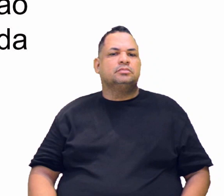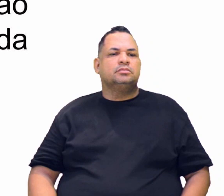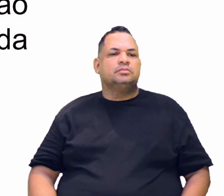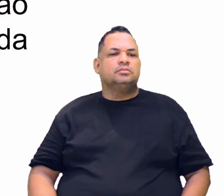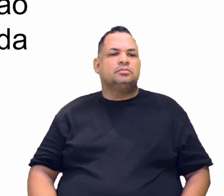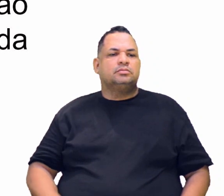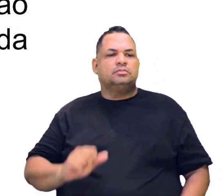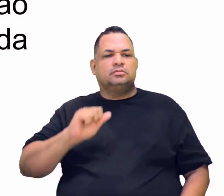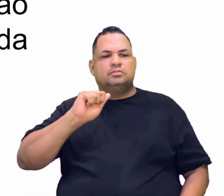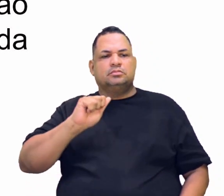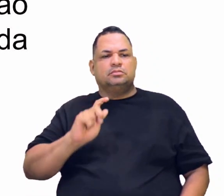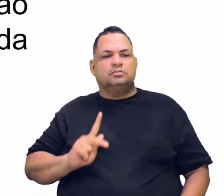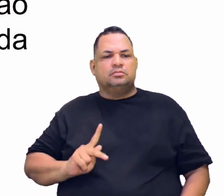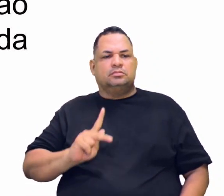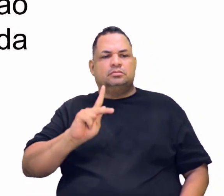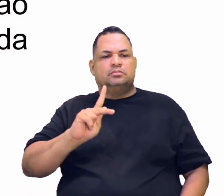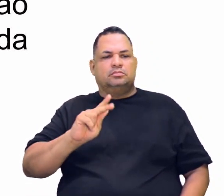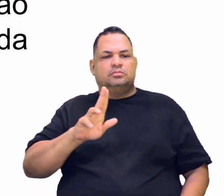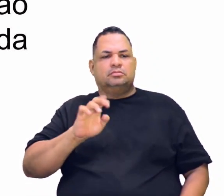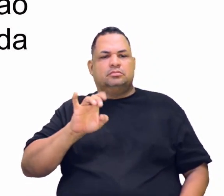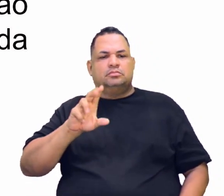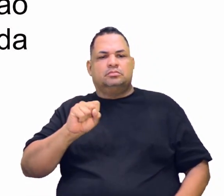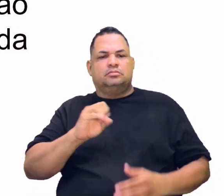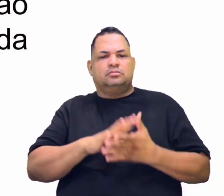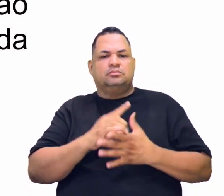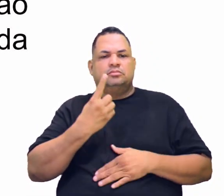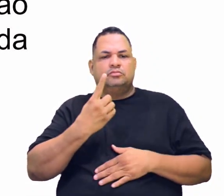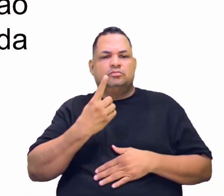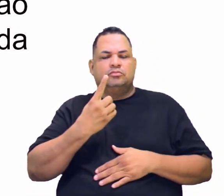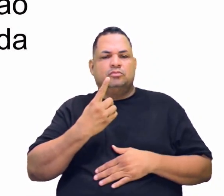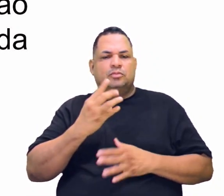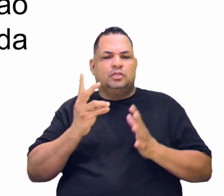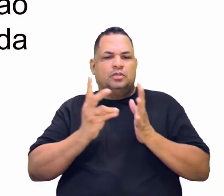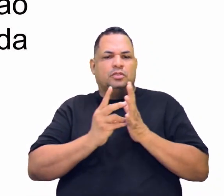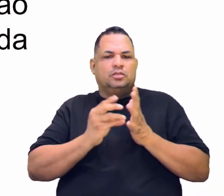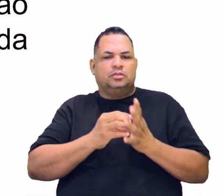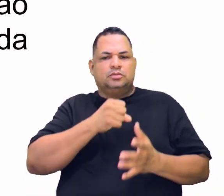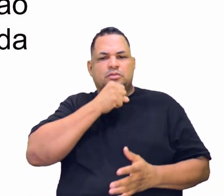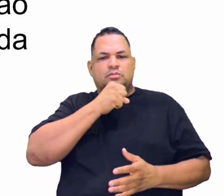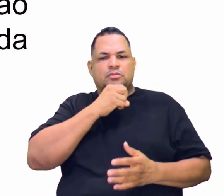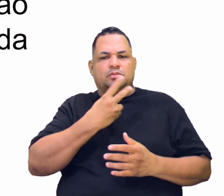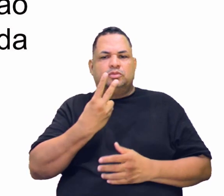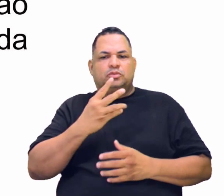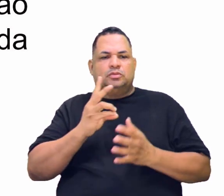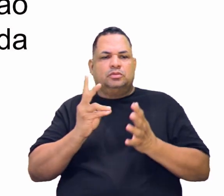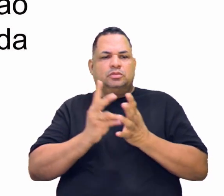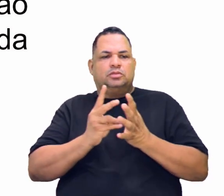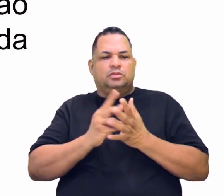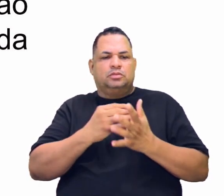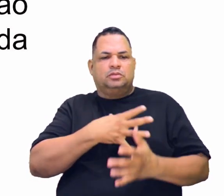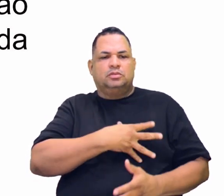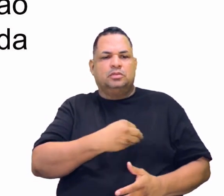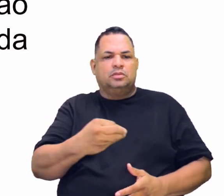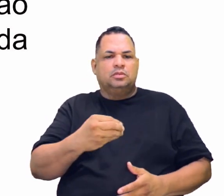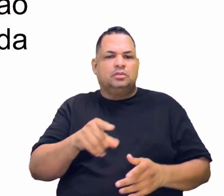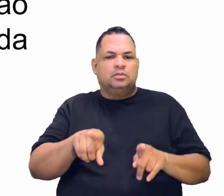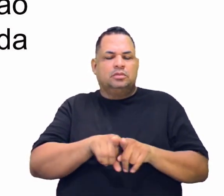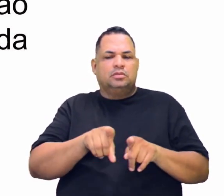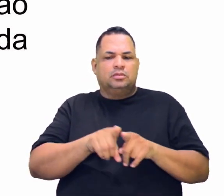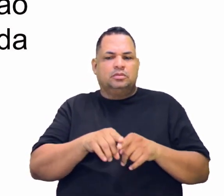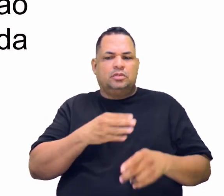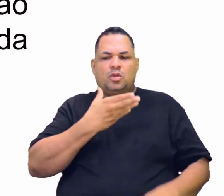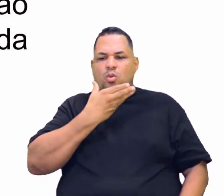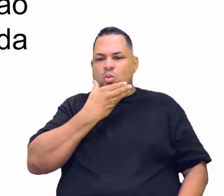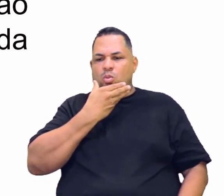A Cutissu era um índio idoso e 2 índias e filhas. Índia idosa e também um